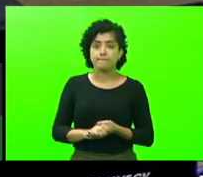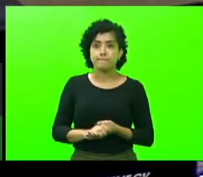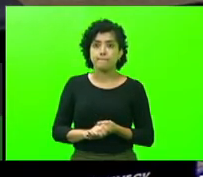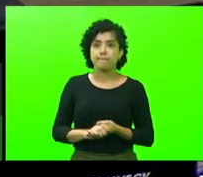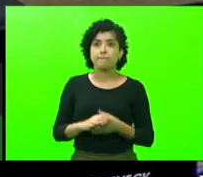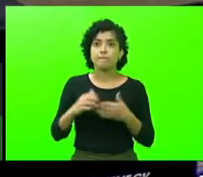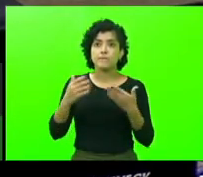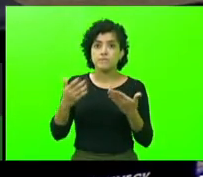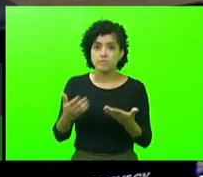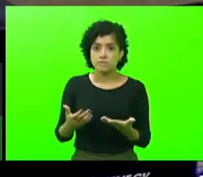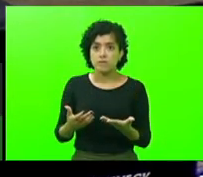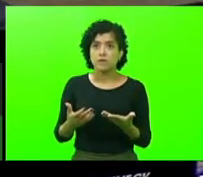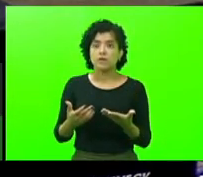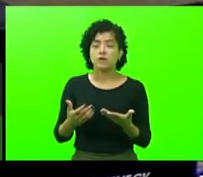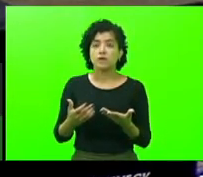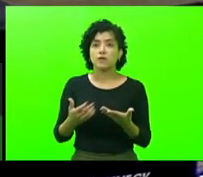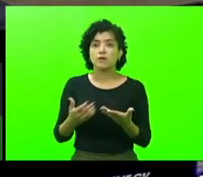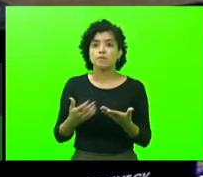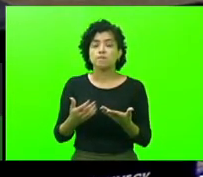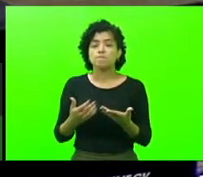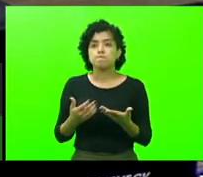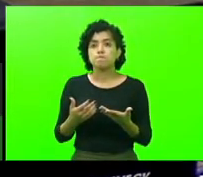com toda a disposição